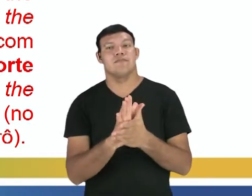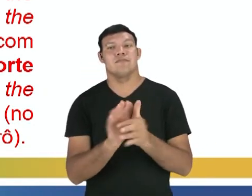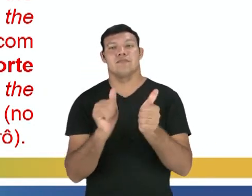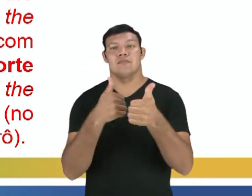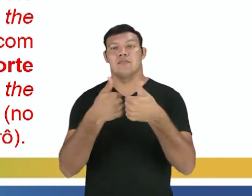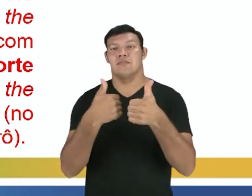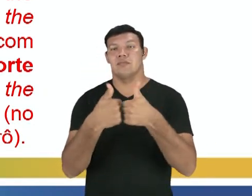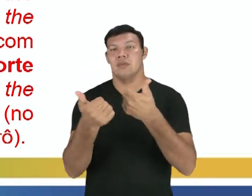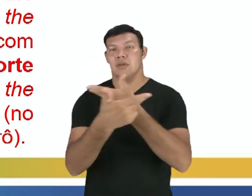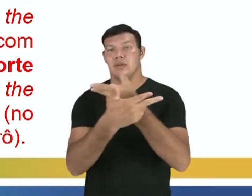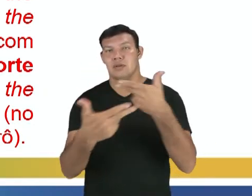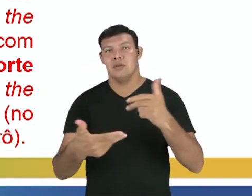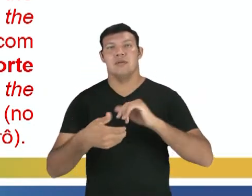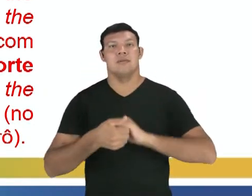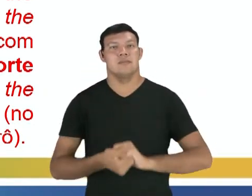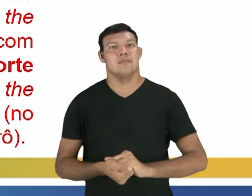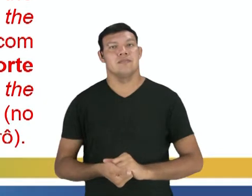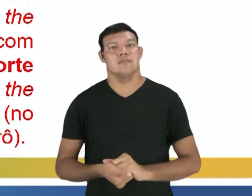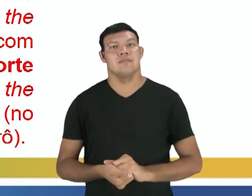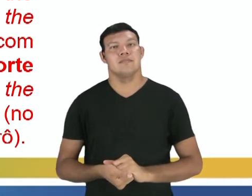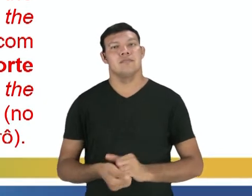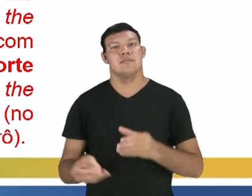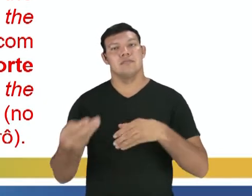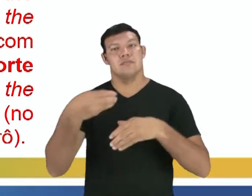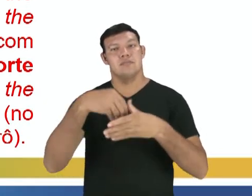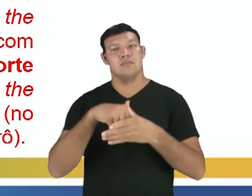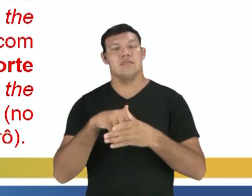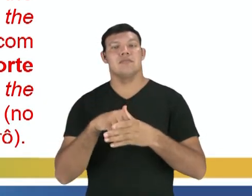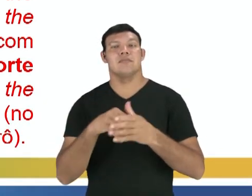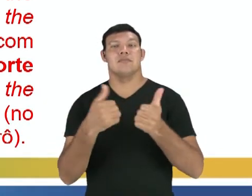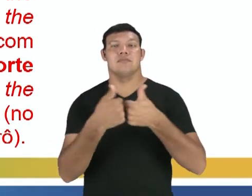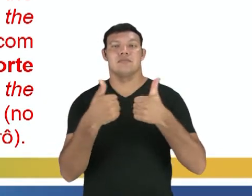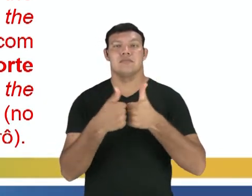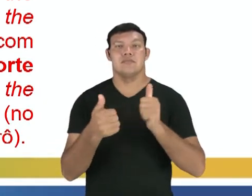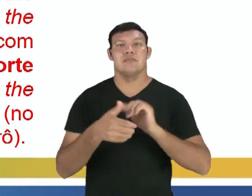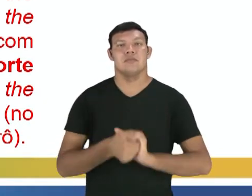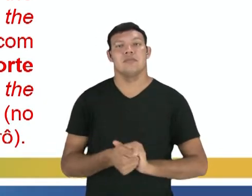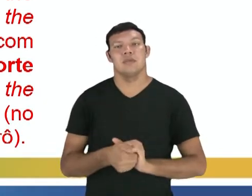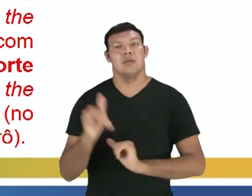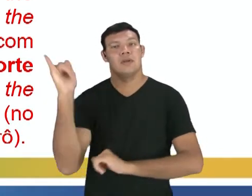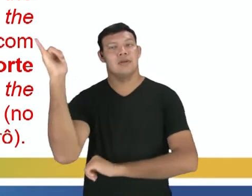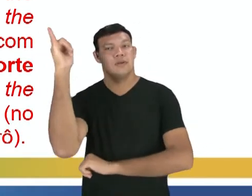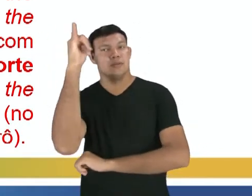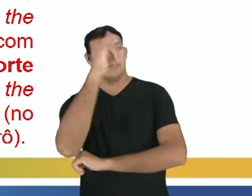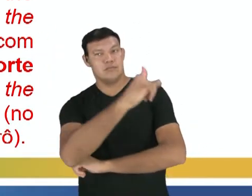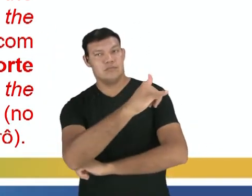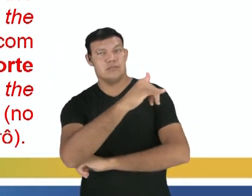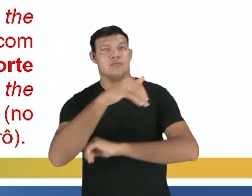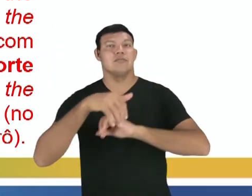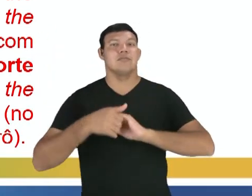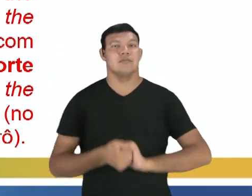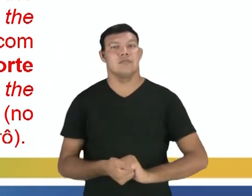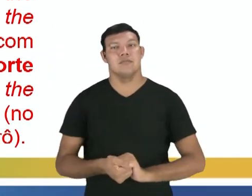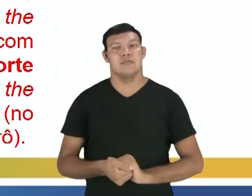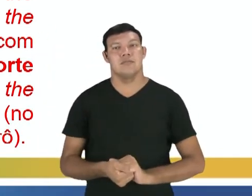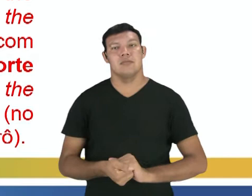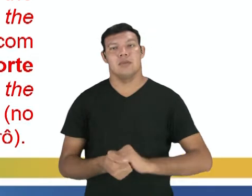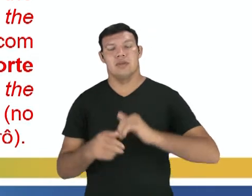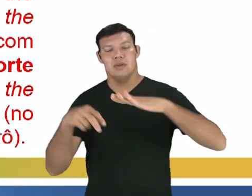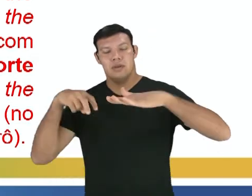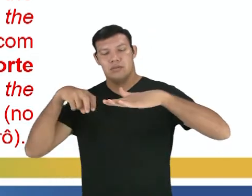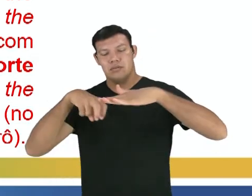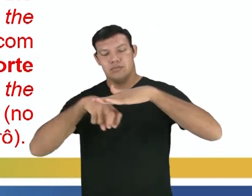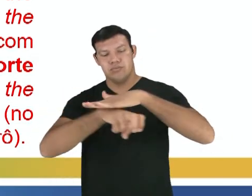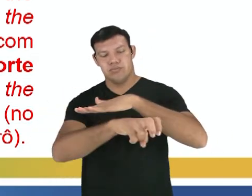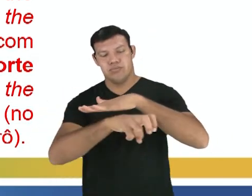transporte por exemplo onde base no ônibus onde porém no avião onde subirei no metrô